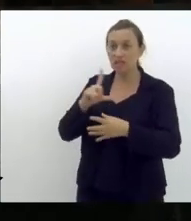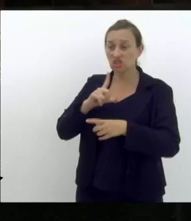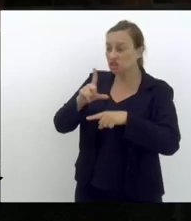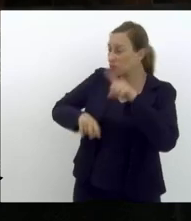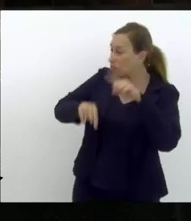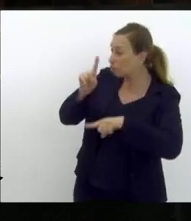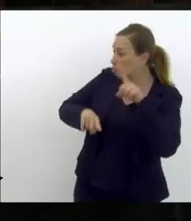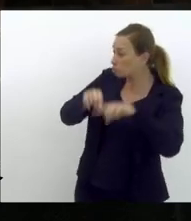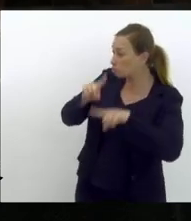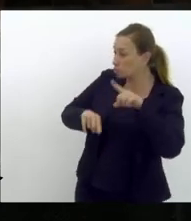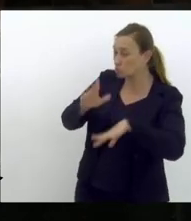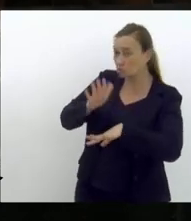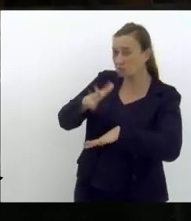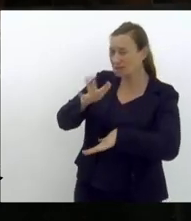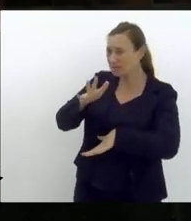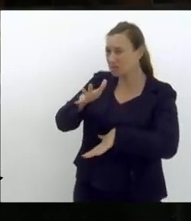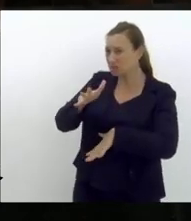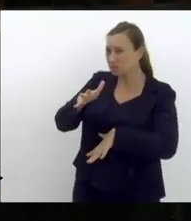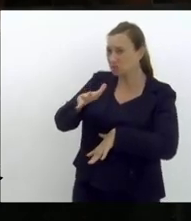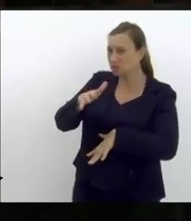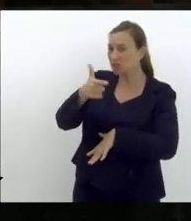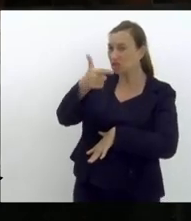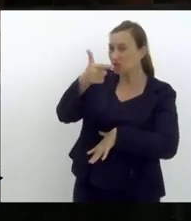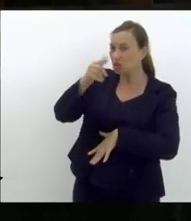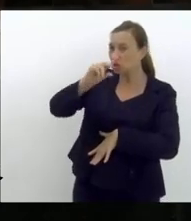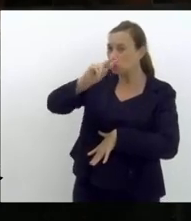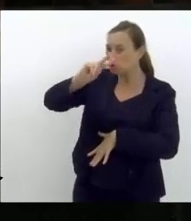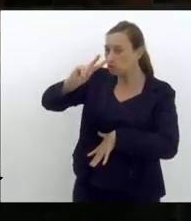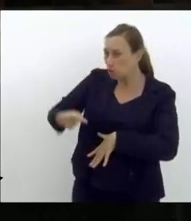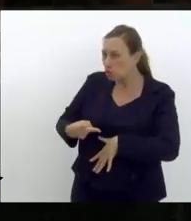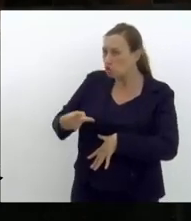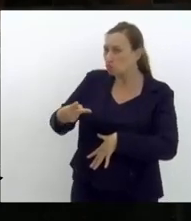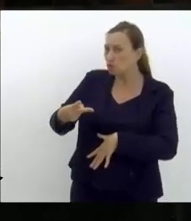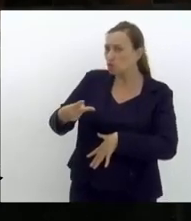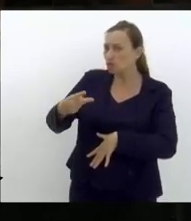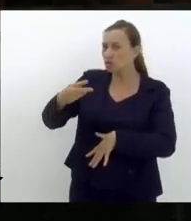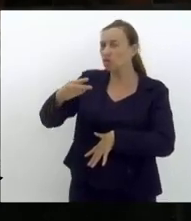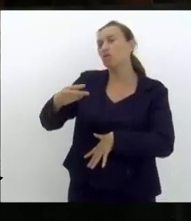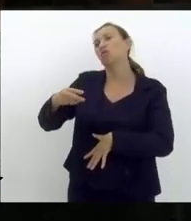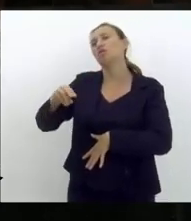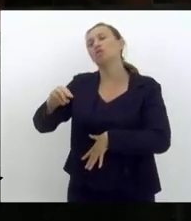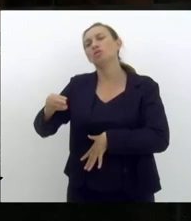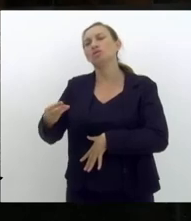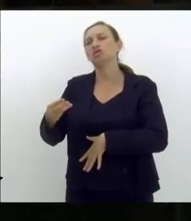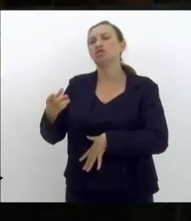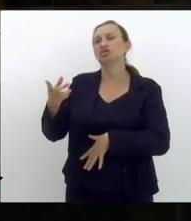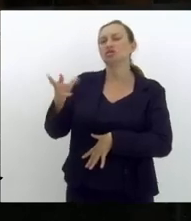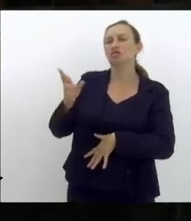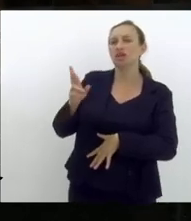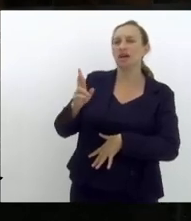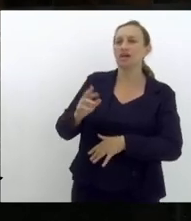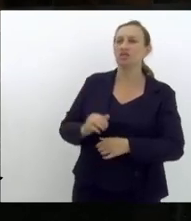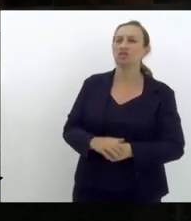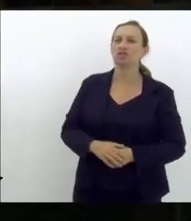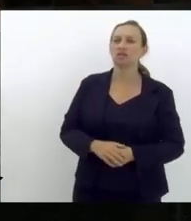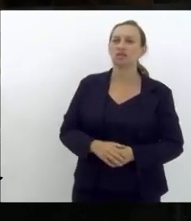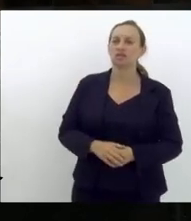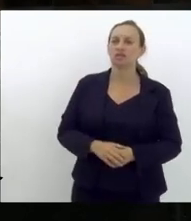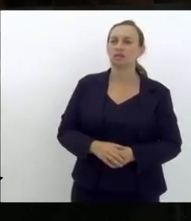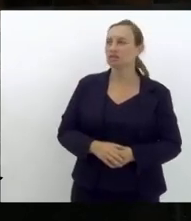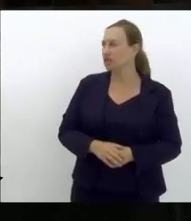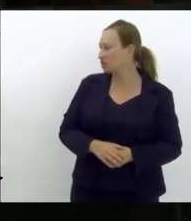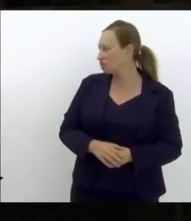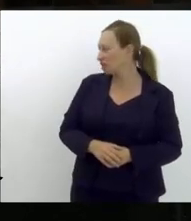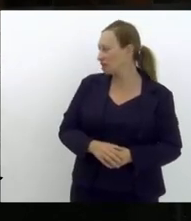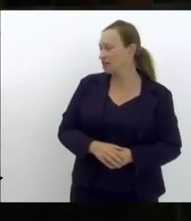avaliada em aproximadamente dois milhões de reais em